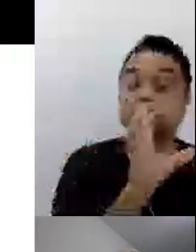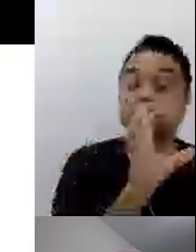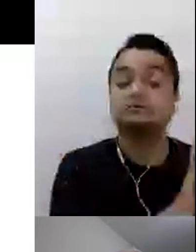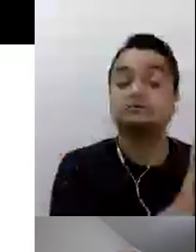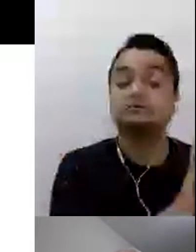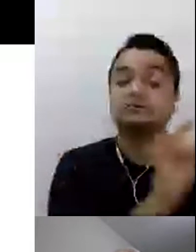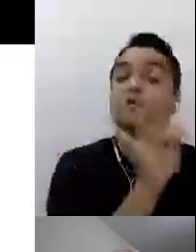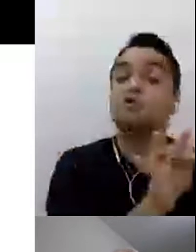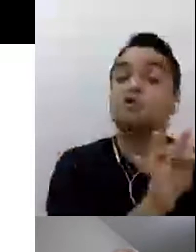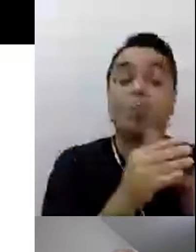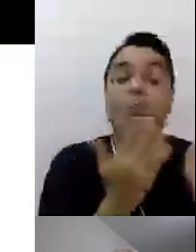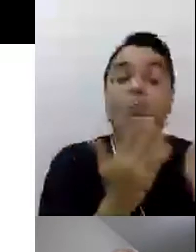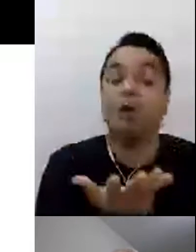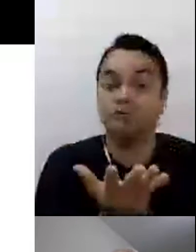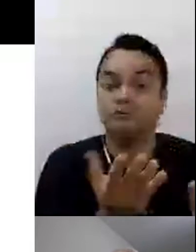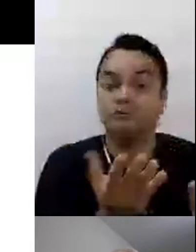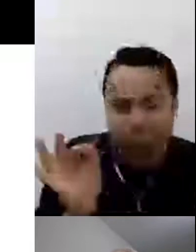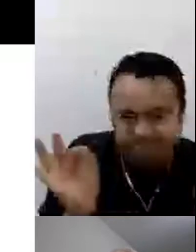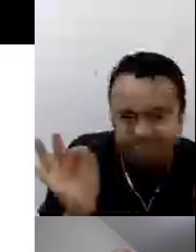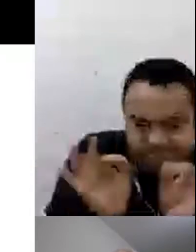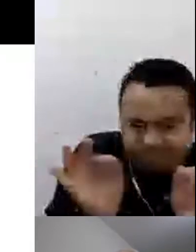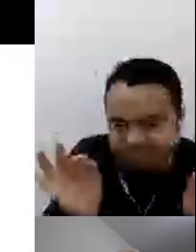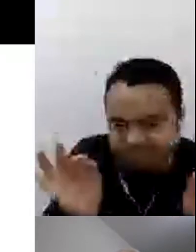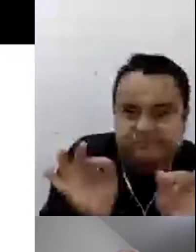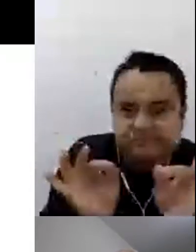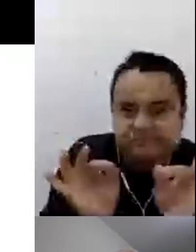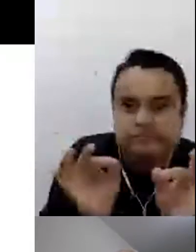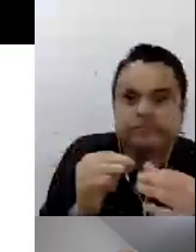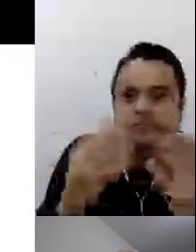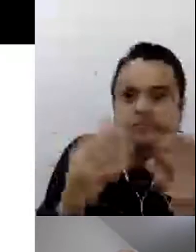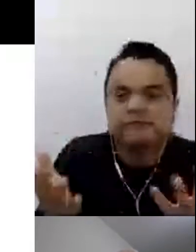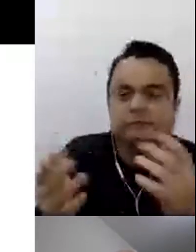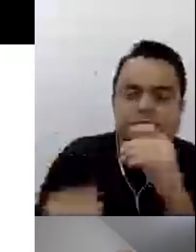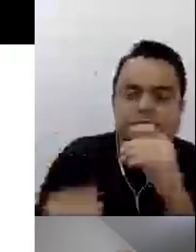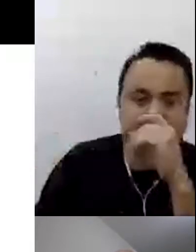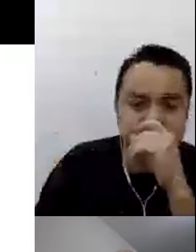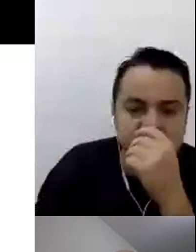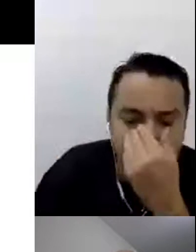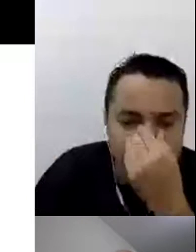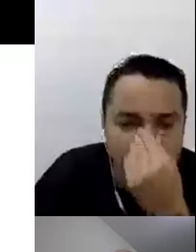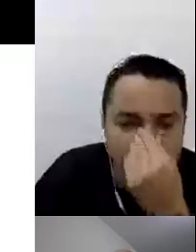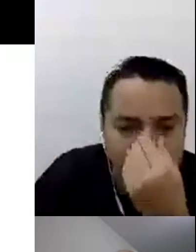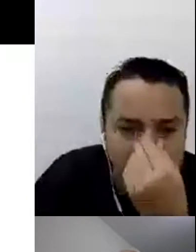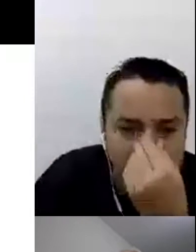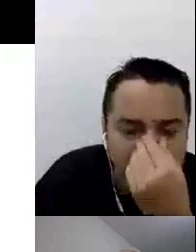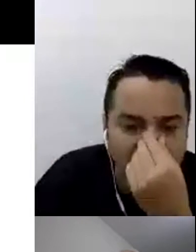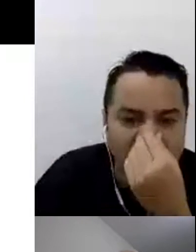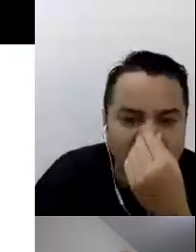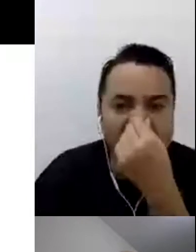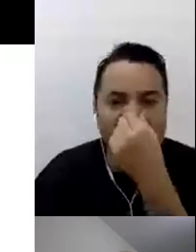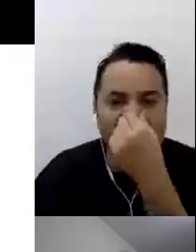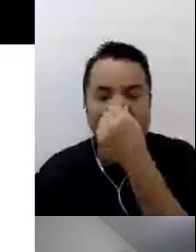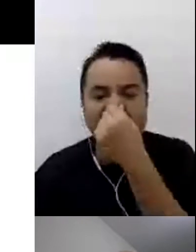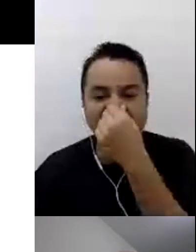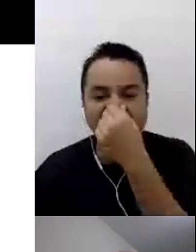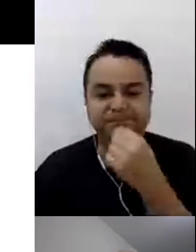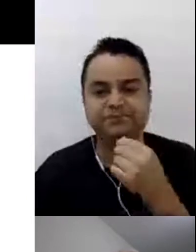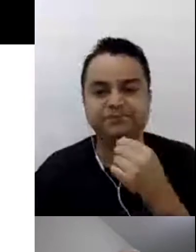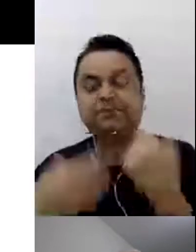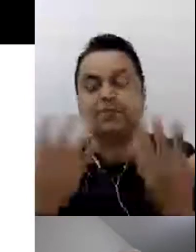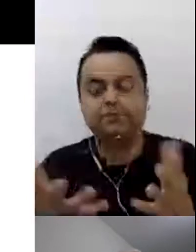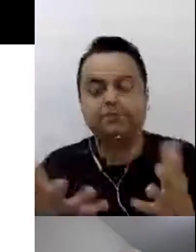ter na função desse meu produto? Se eu tiver desgaste em uma dada região, de que forma isso vai afetar a